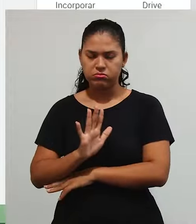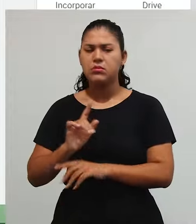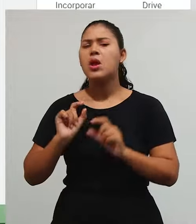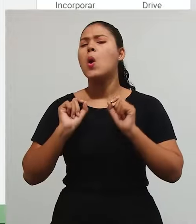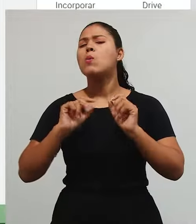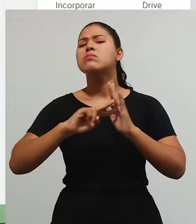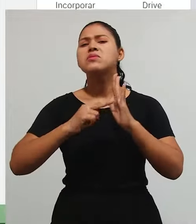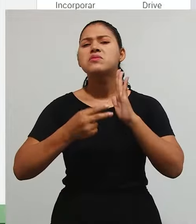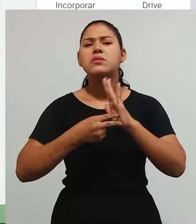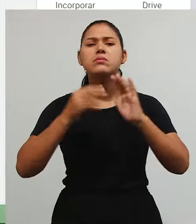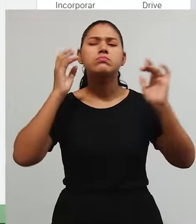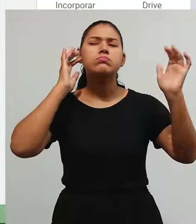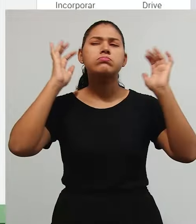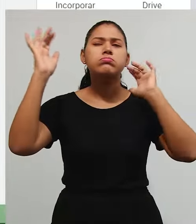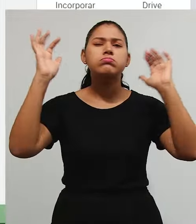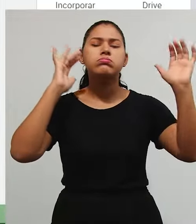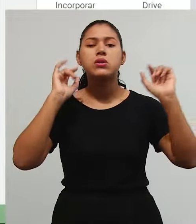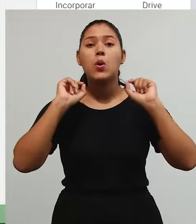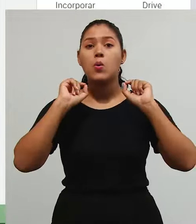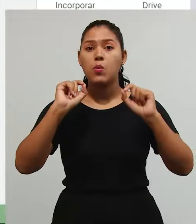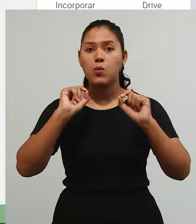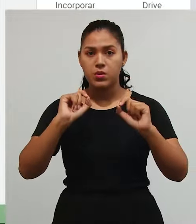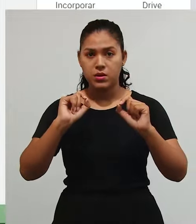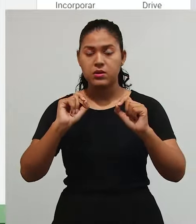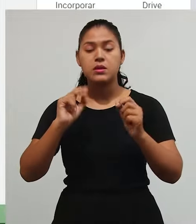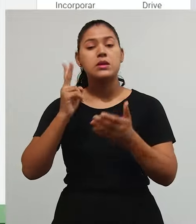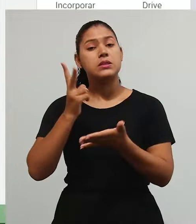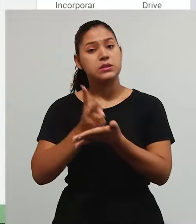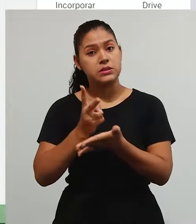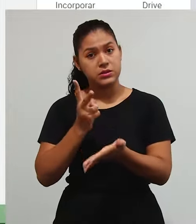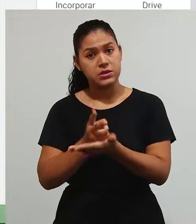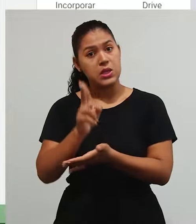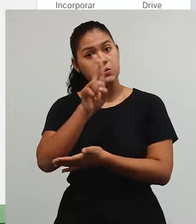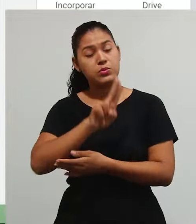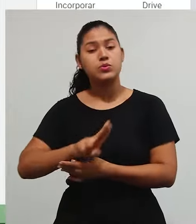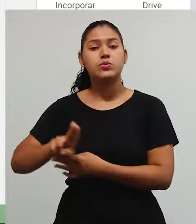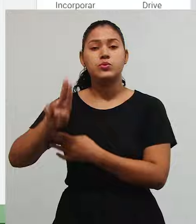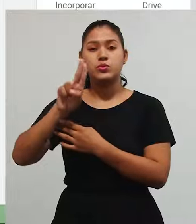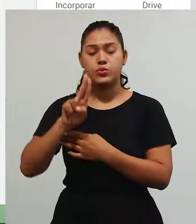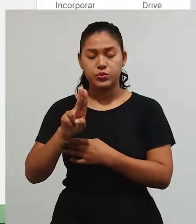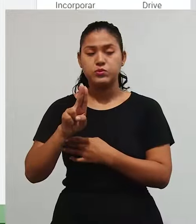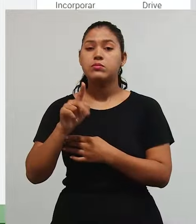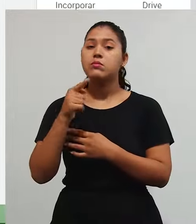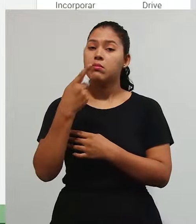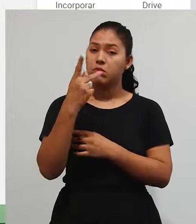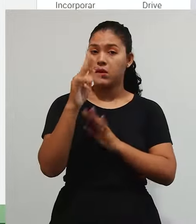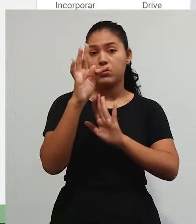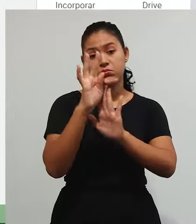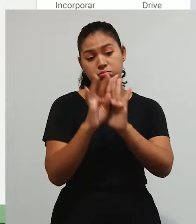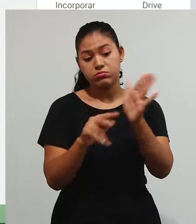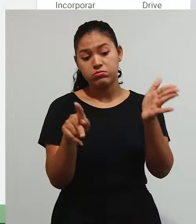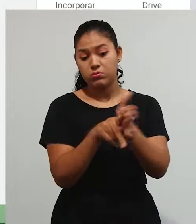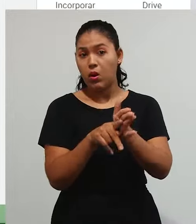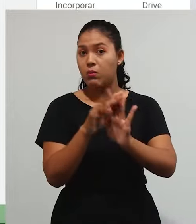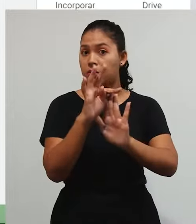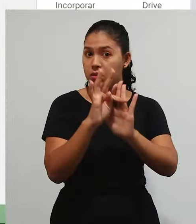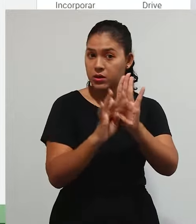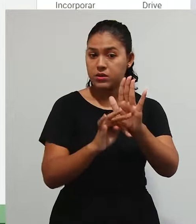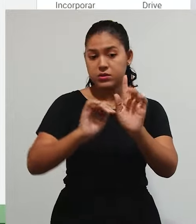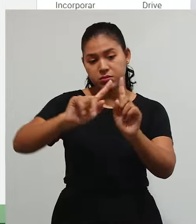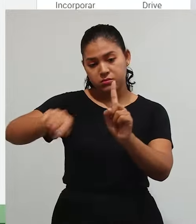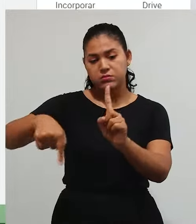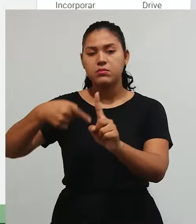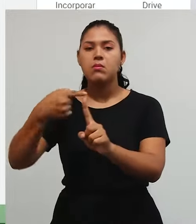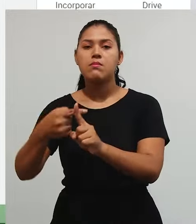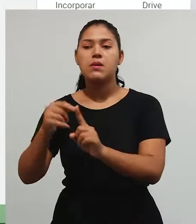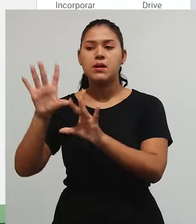Intercalando sua redação com citações